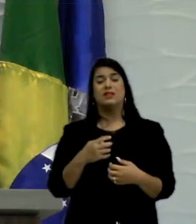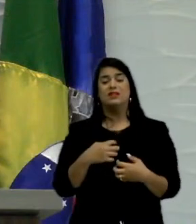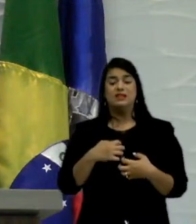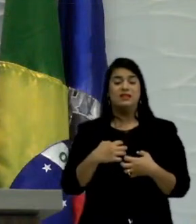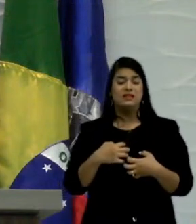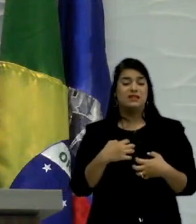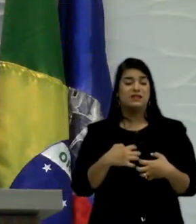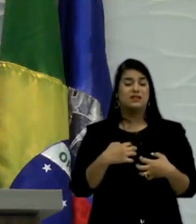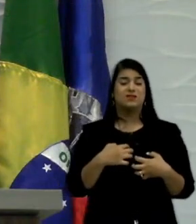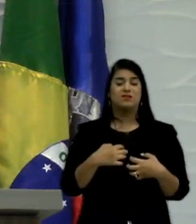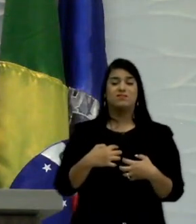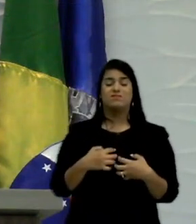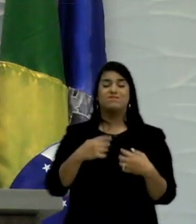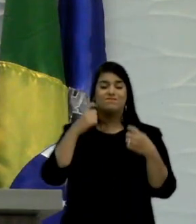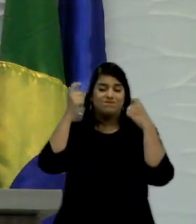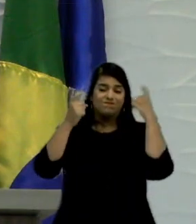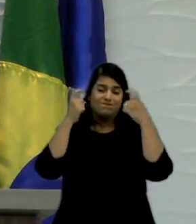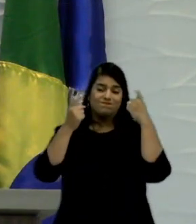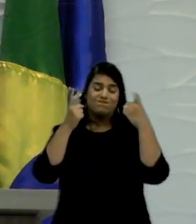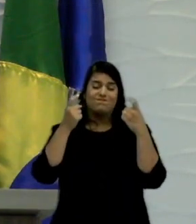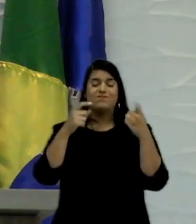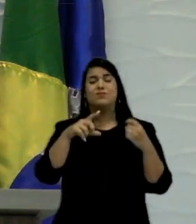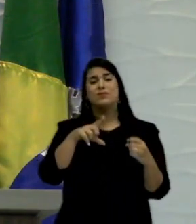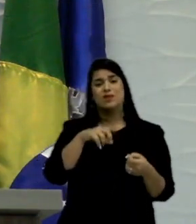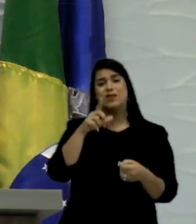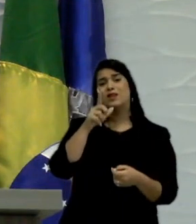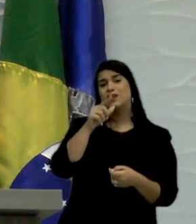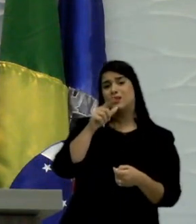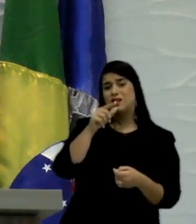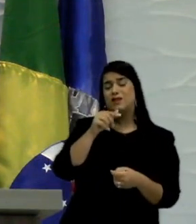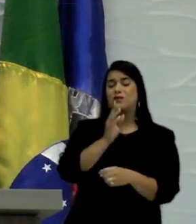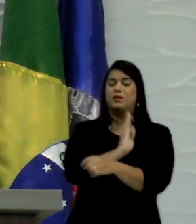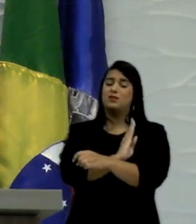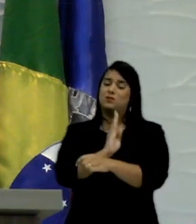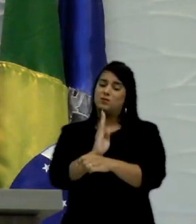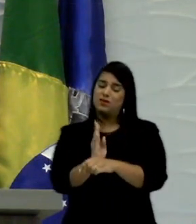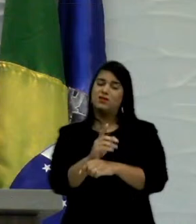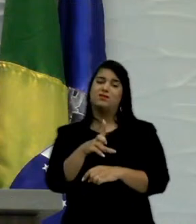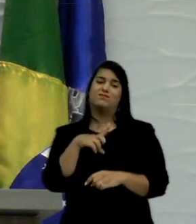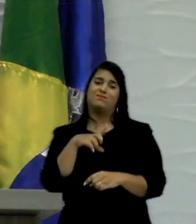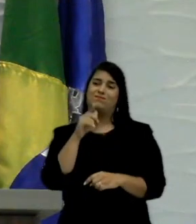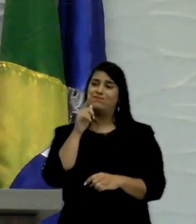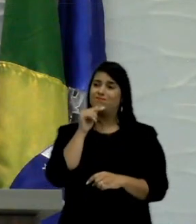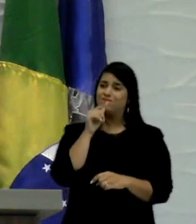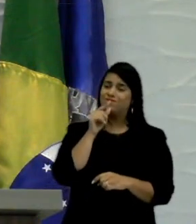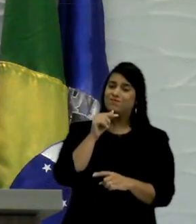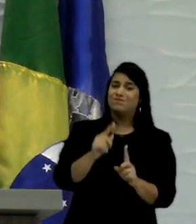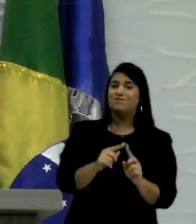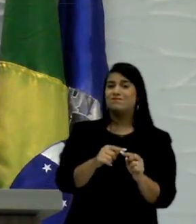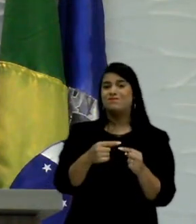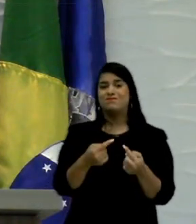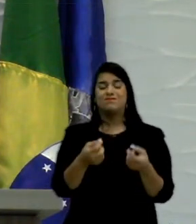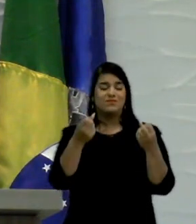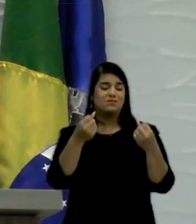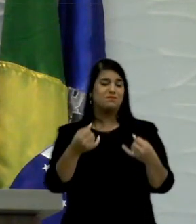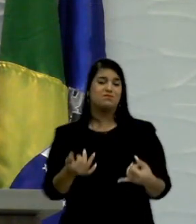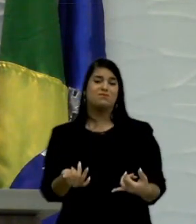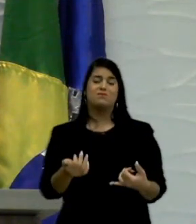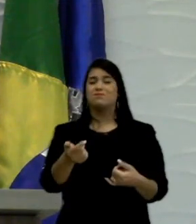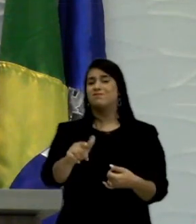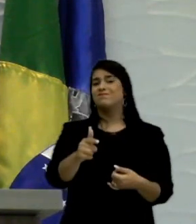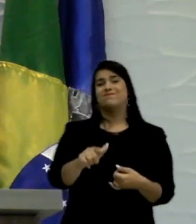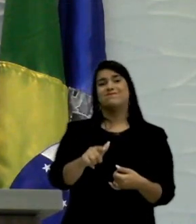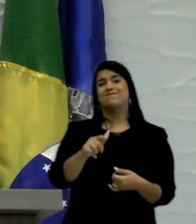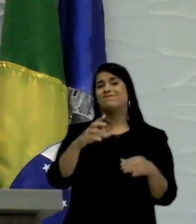incomoda é a gente saber que tem água, que os reservatórios estão tudo cheios e não tem justificativa de não ter